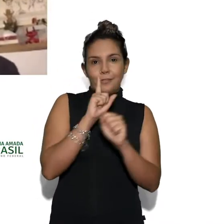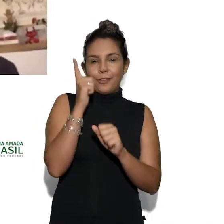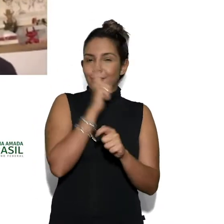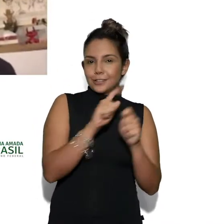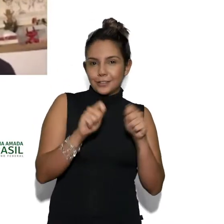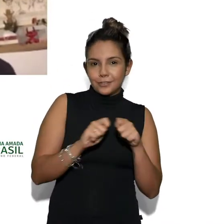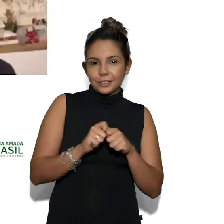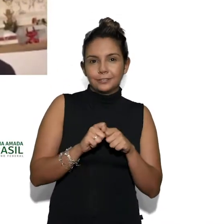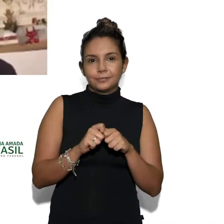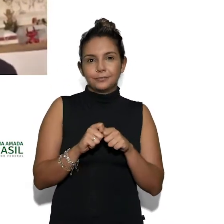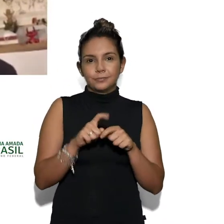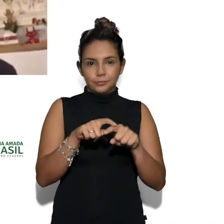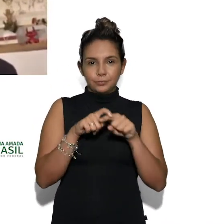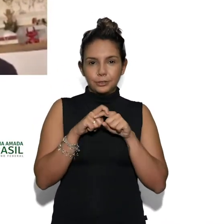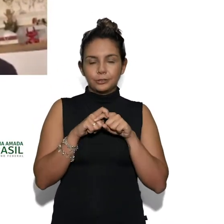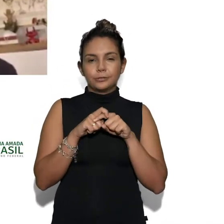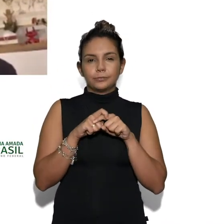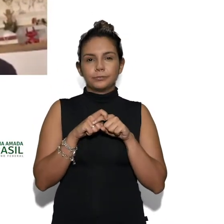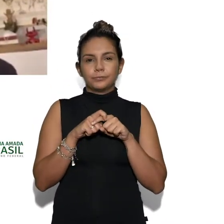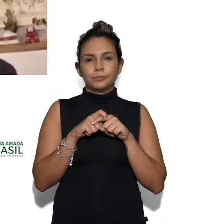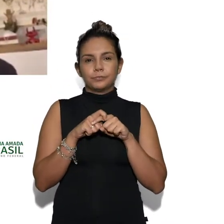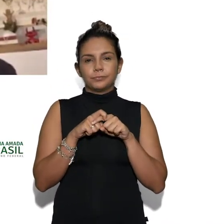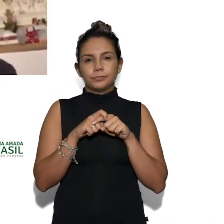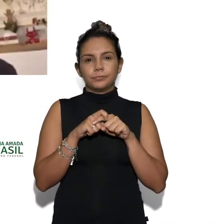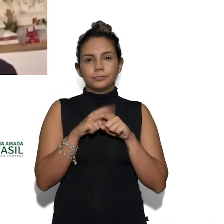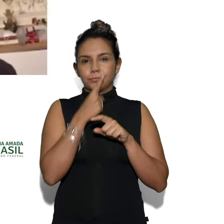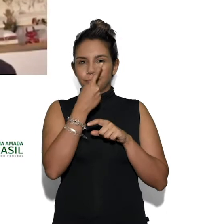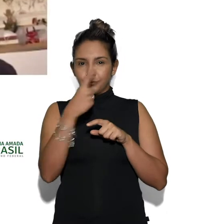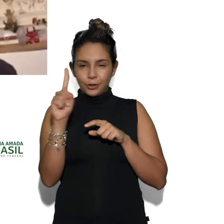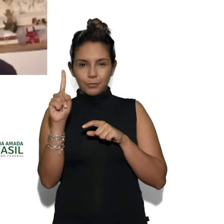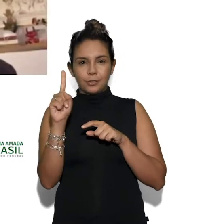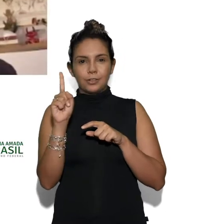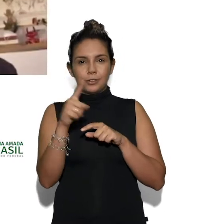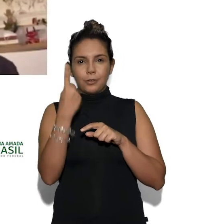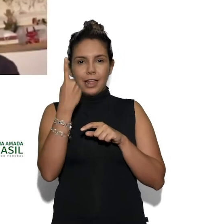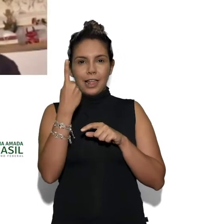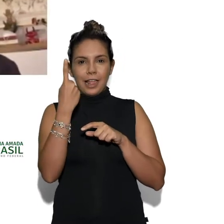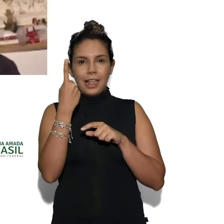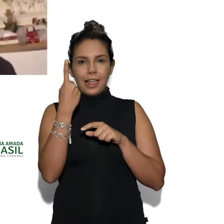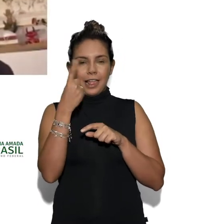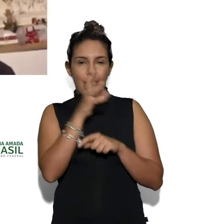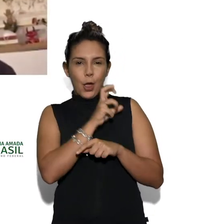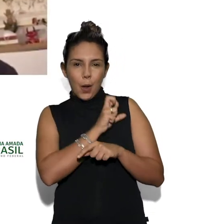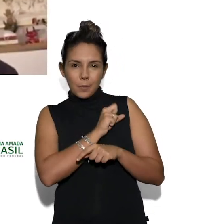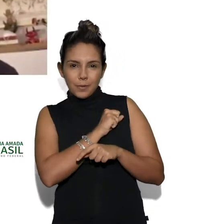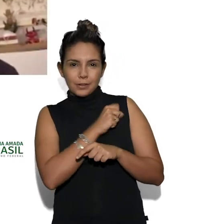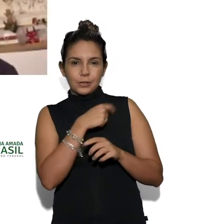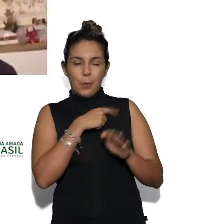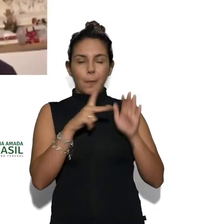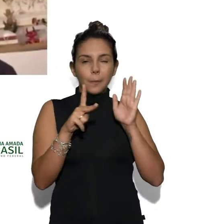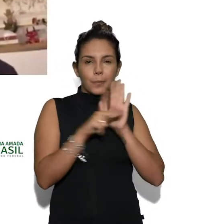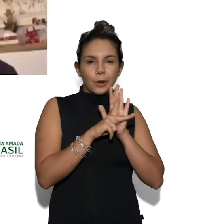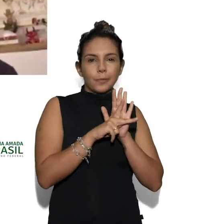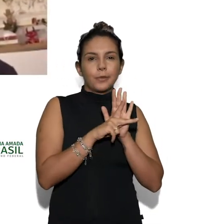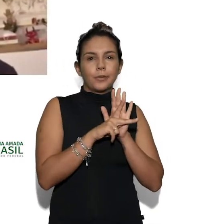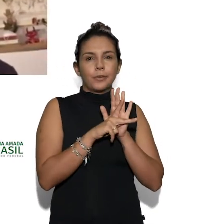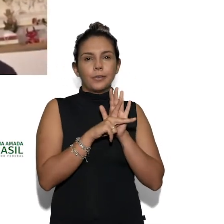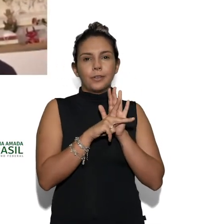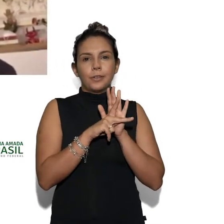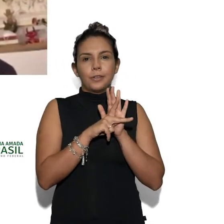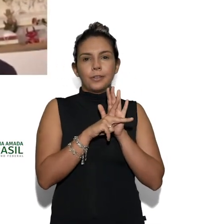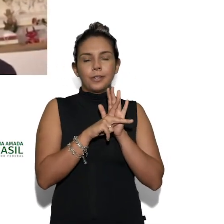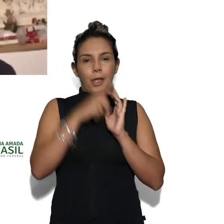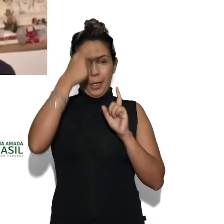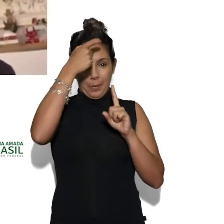autobiografia, e por isso, em última análise, isto será uma espécie de romance em que eu próprio sou o